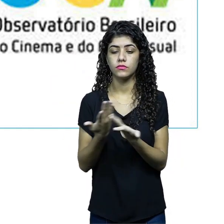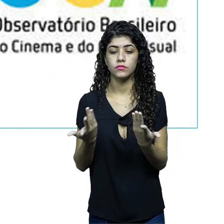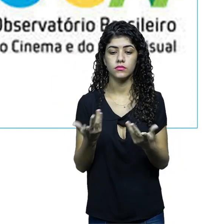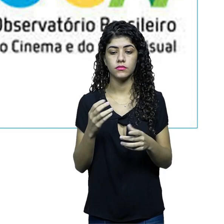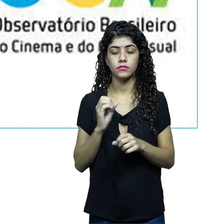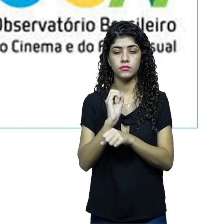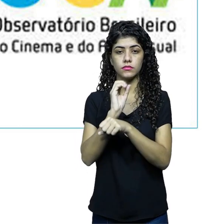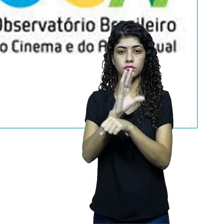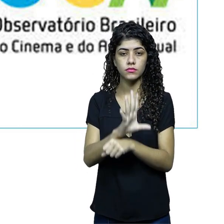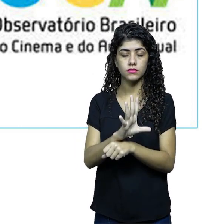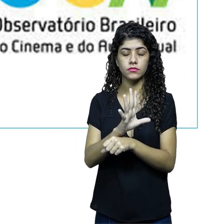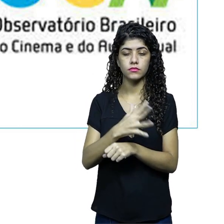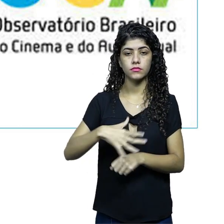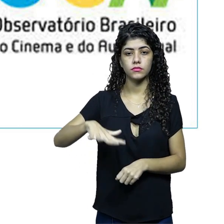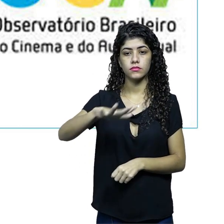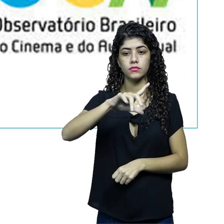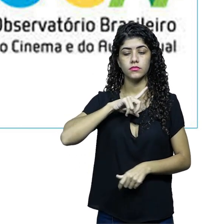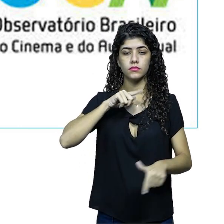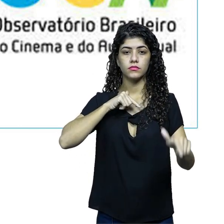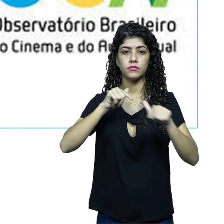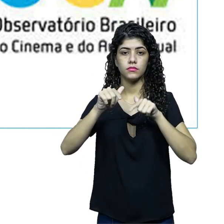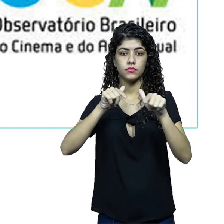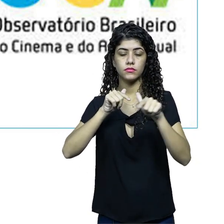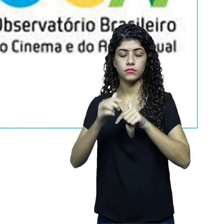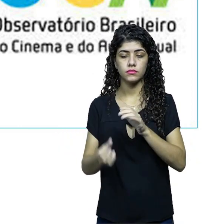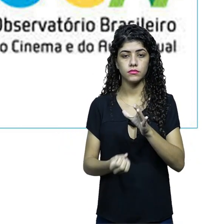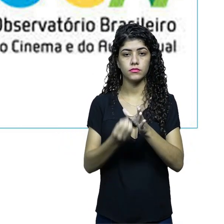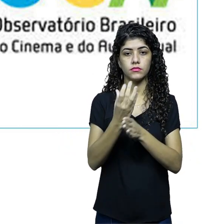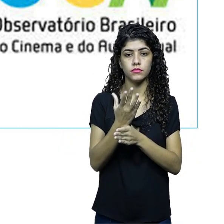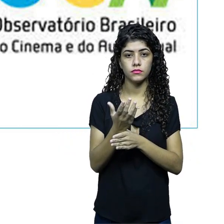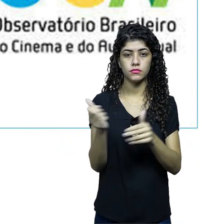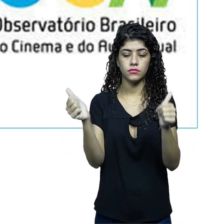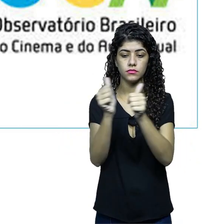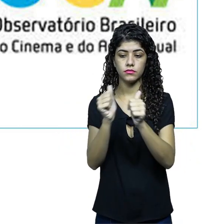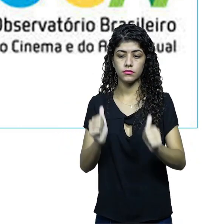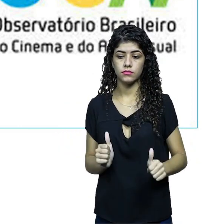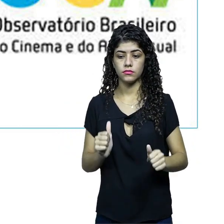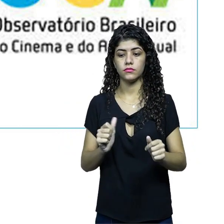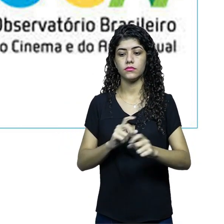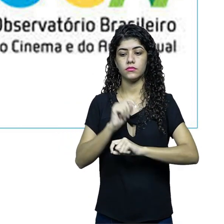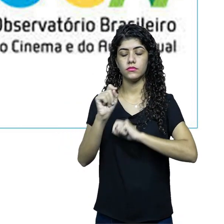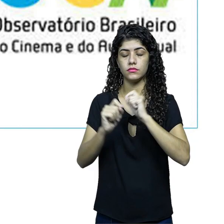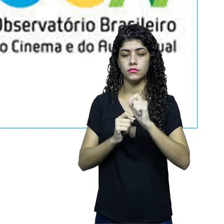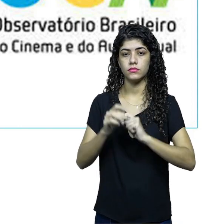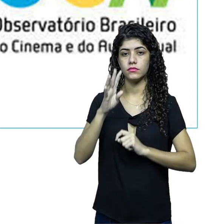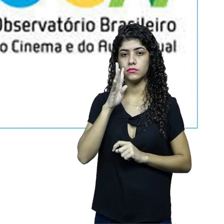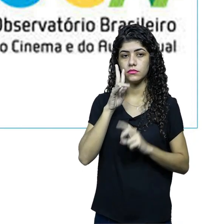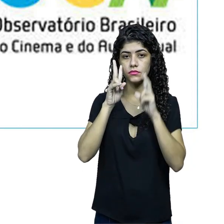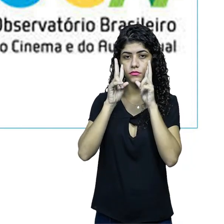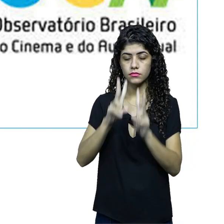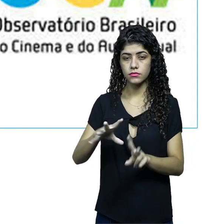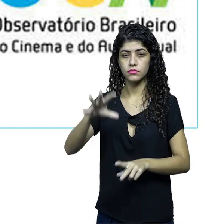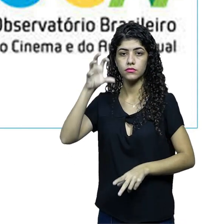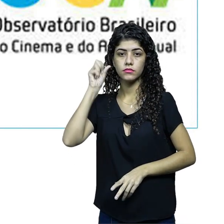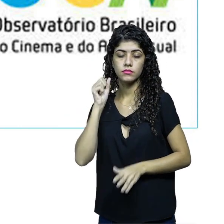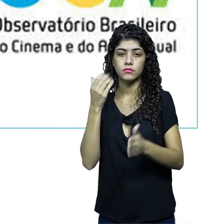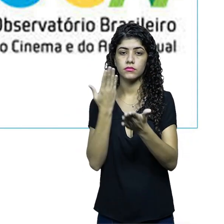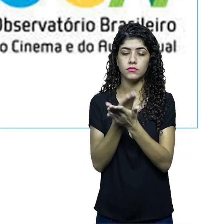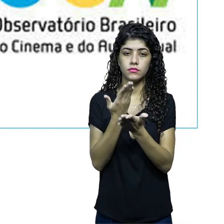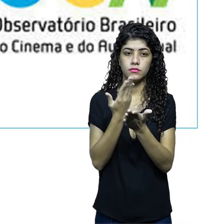como informes e estudos. A página de publicações engloba os trabalhos elaborados a partir da análise sobre o